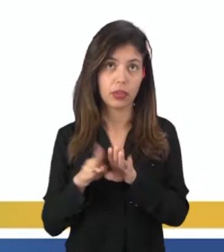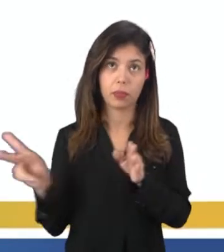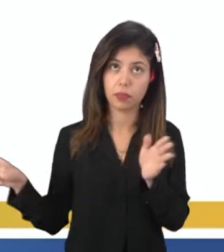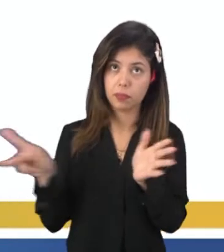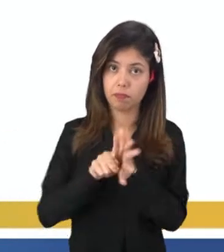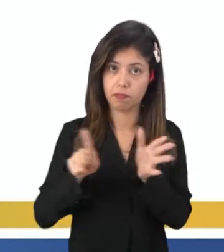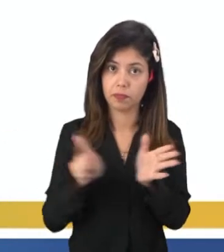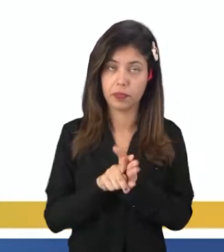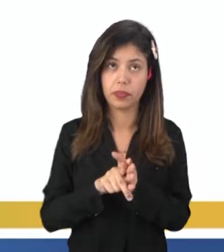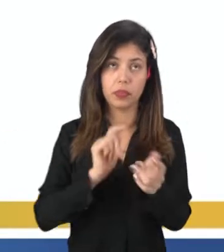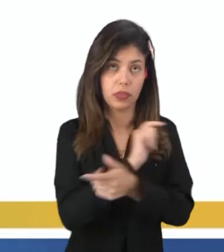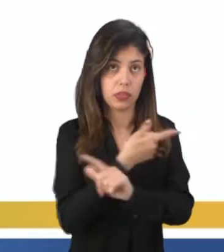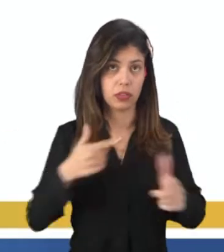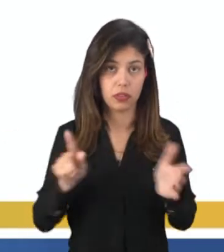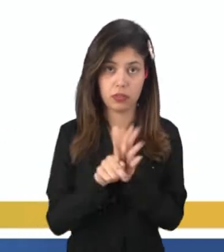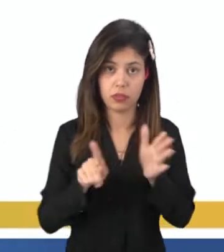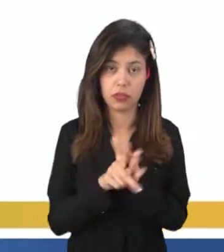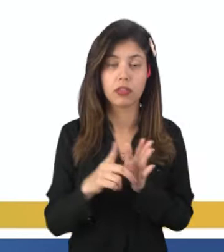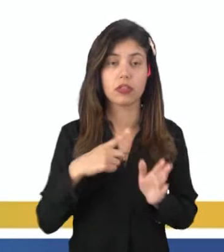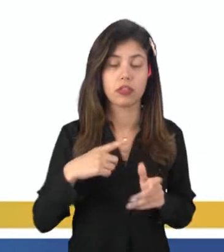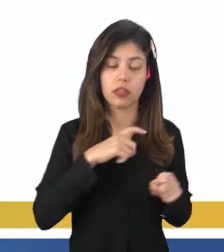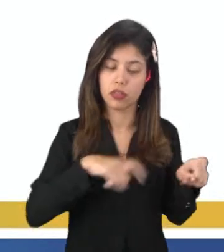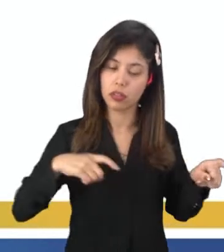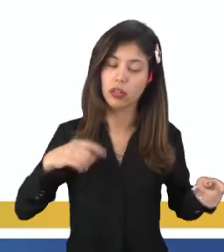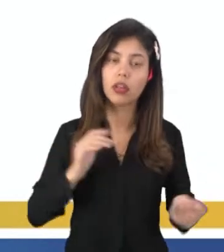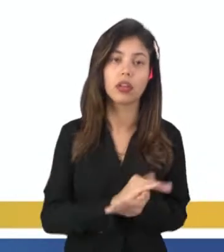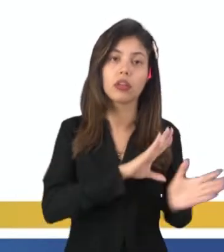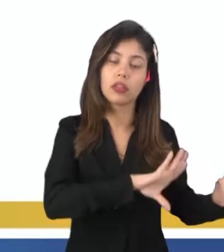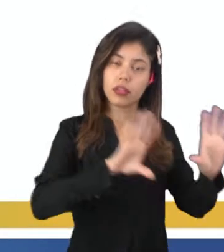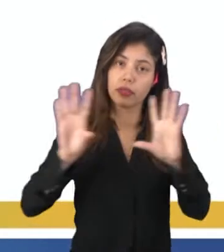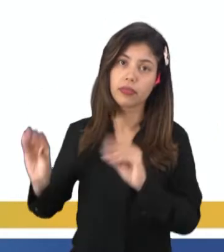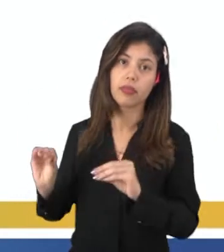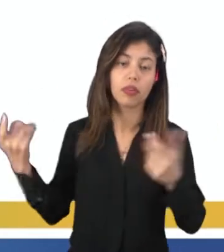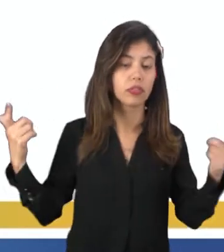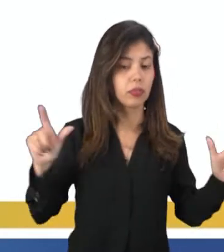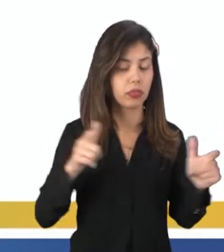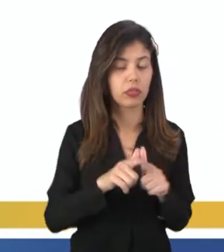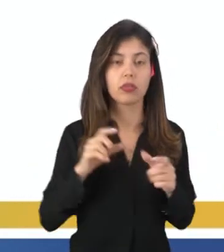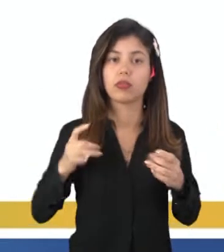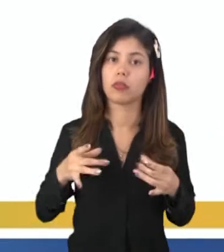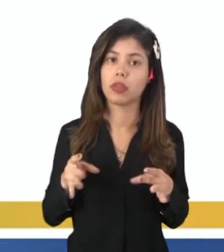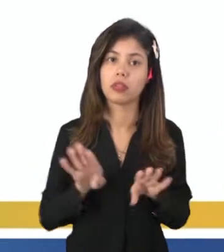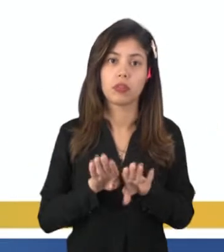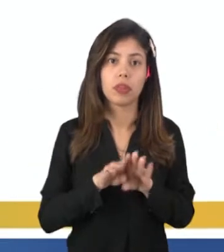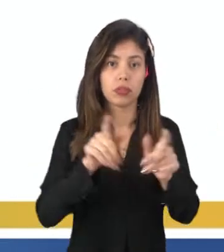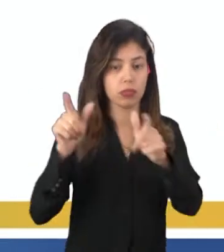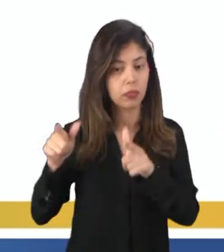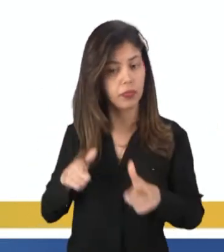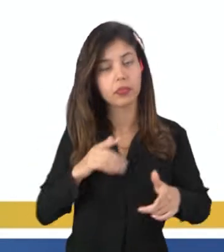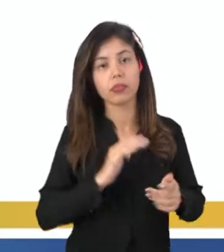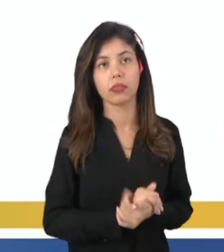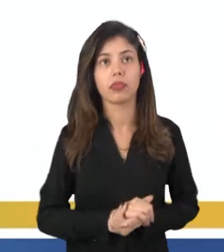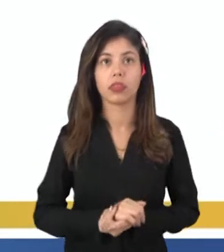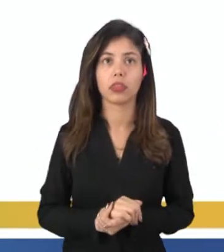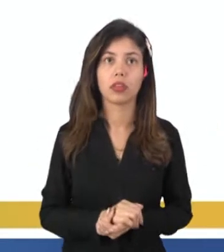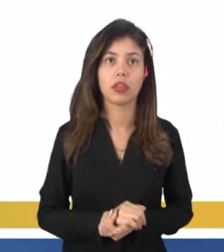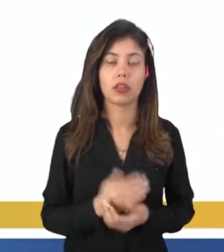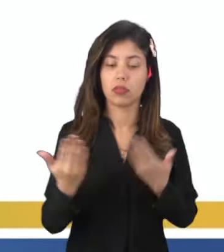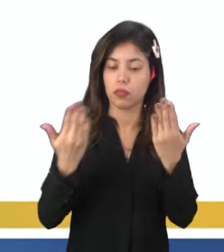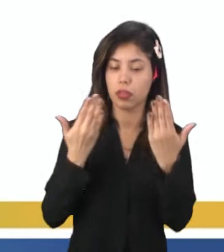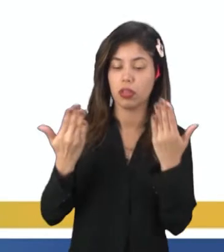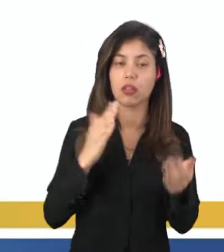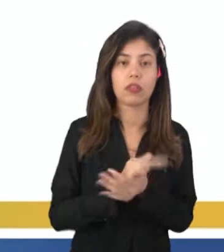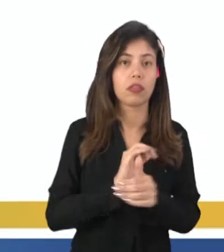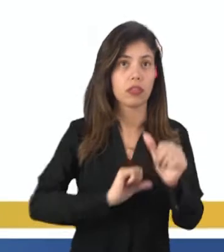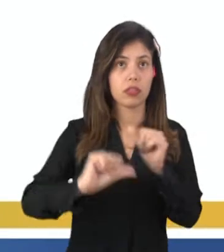autossuficiência das grandes propriedades agrárias, situação que levou a uma diminuição do comércio na região, se comparando com as